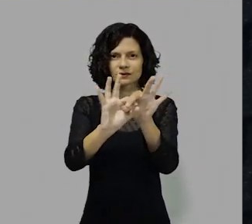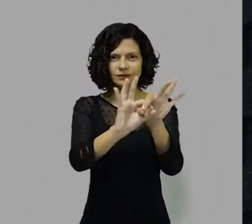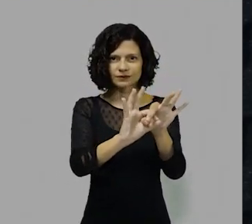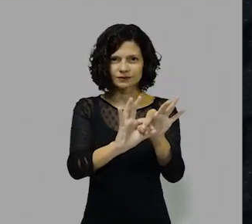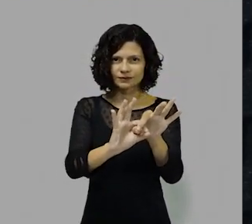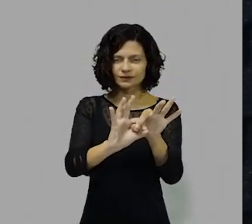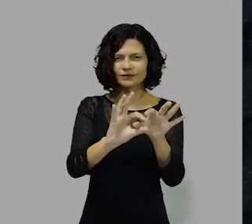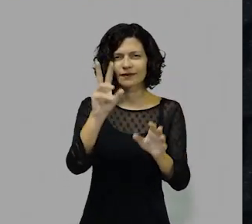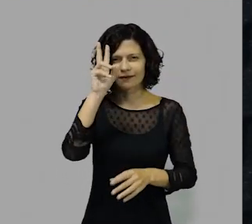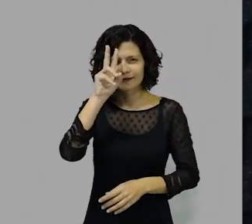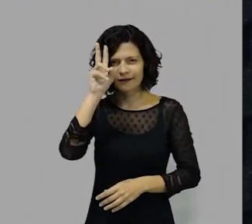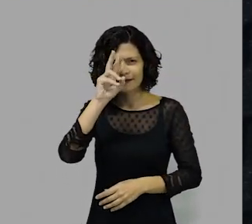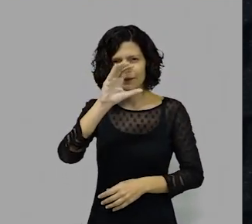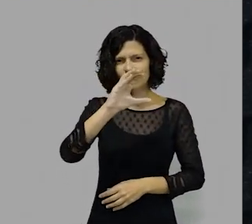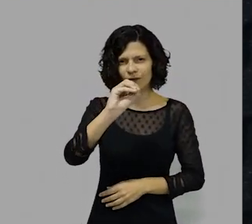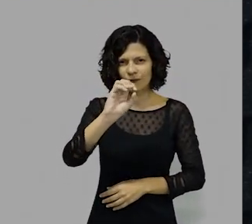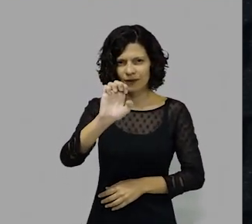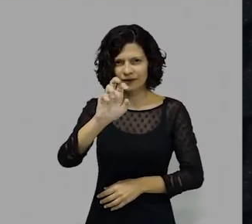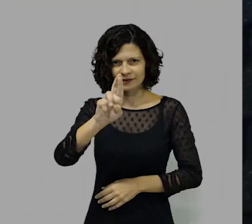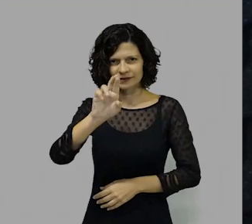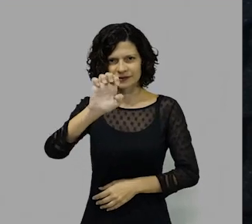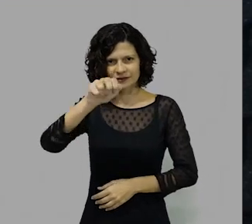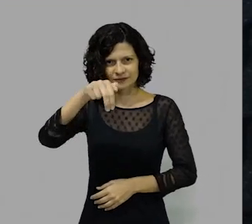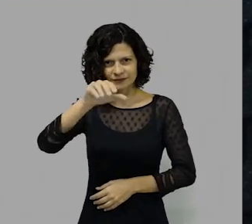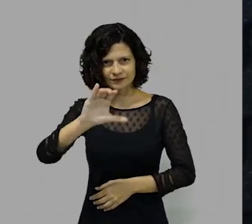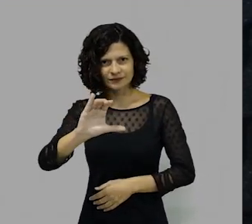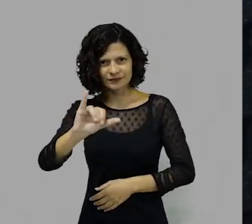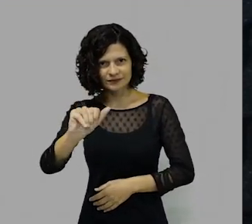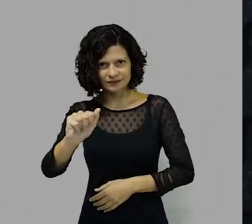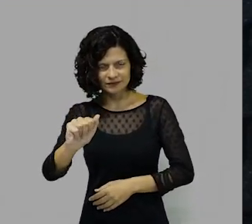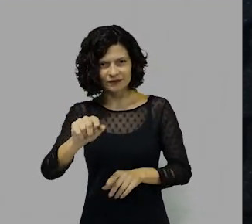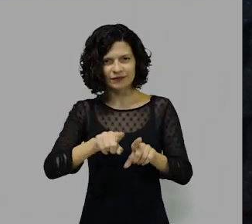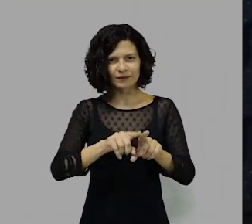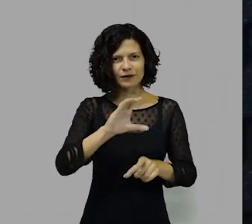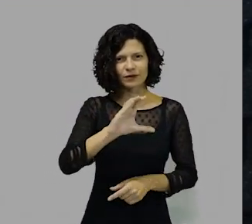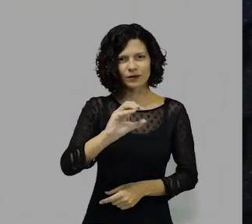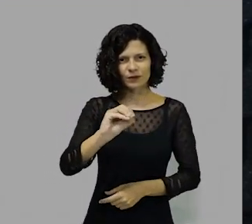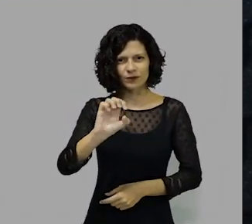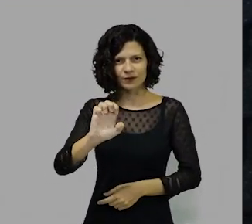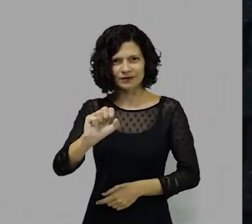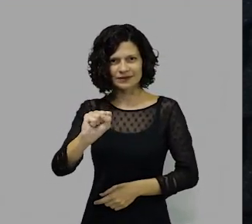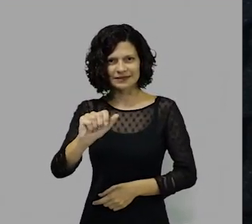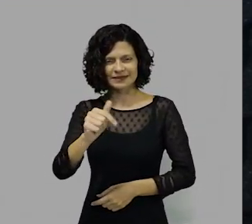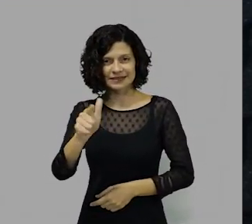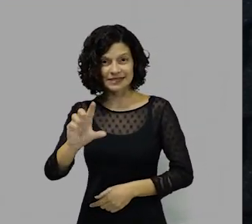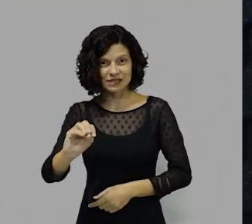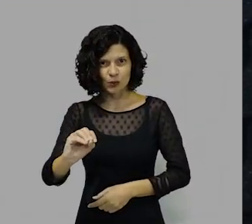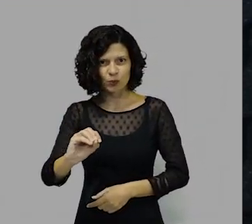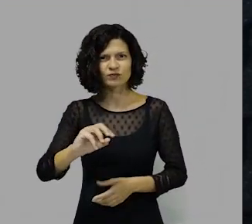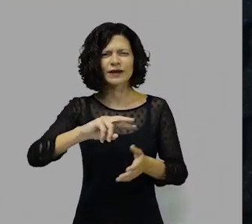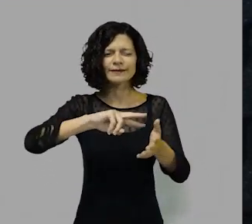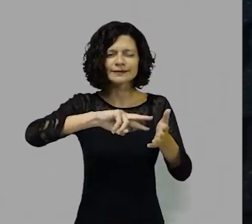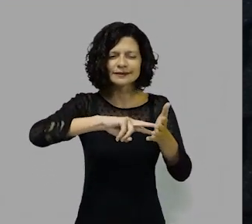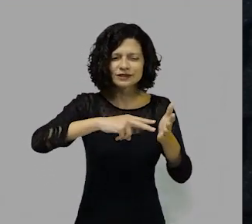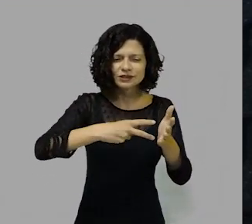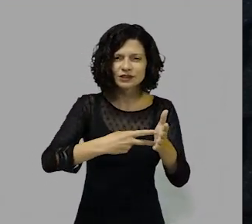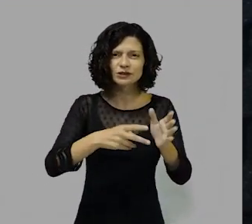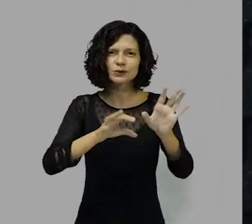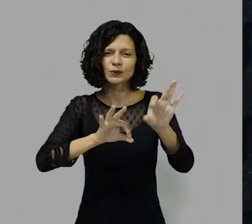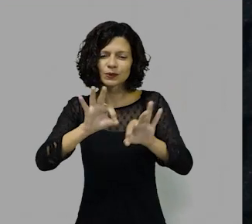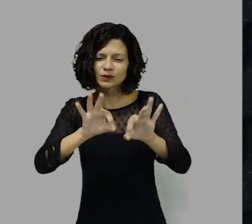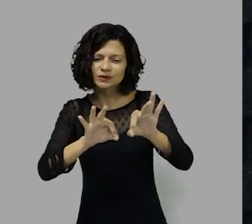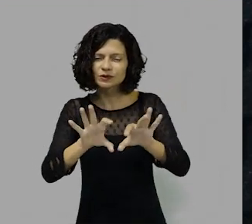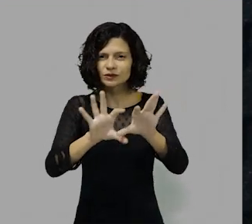coerência e coesão, que são elementos essenciais para uma produção de texto, nós estamos falando do sentido e da organização desse texto, como